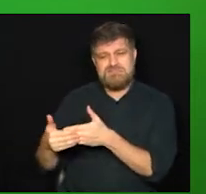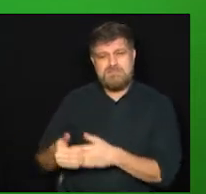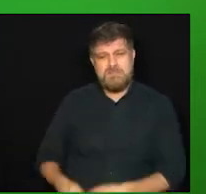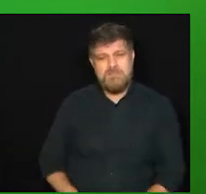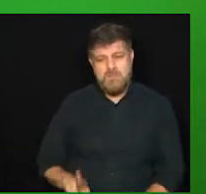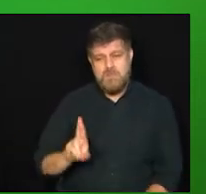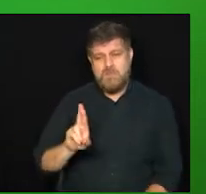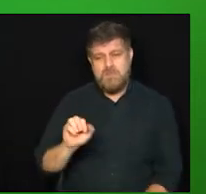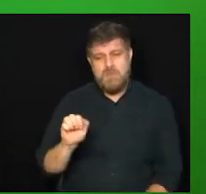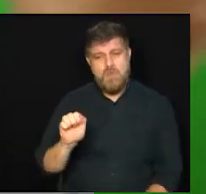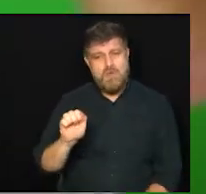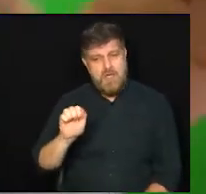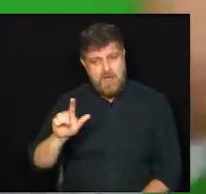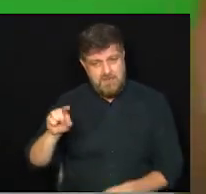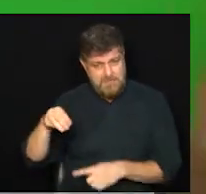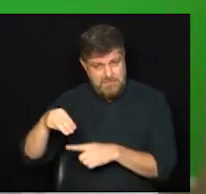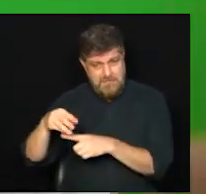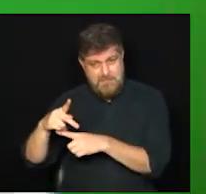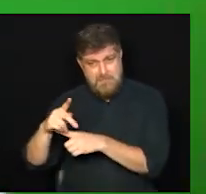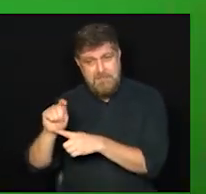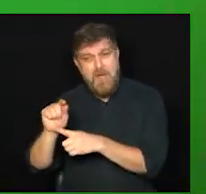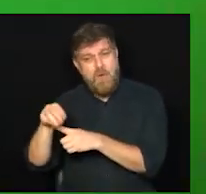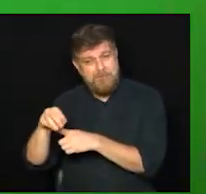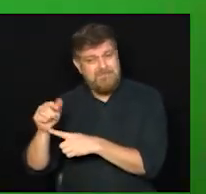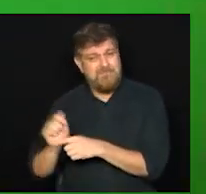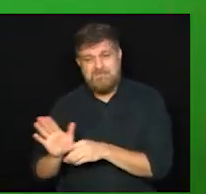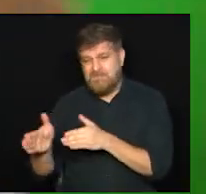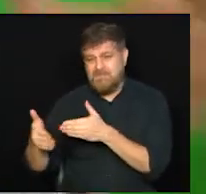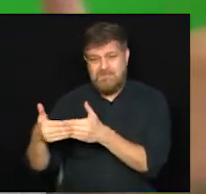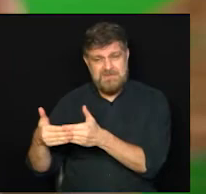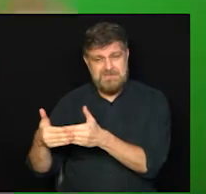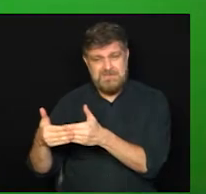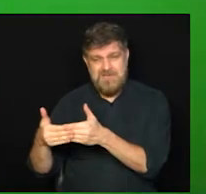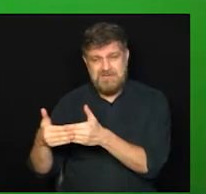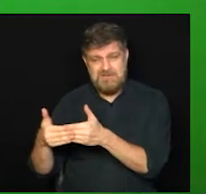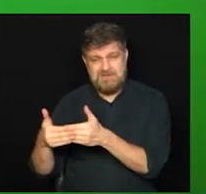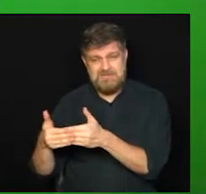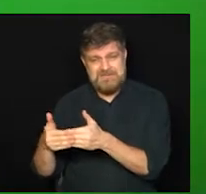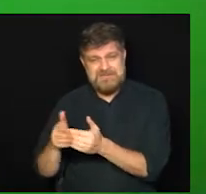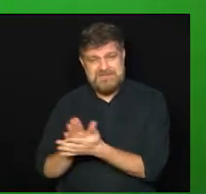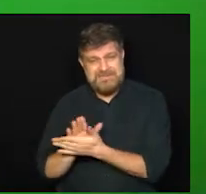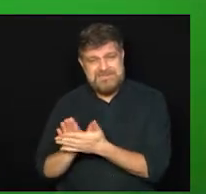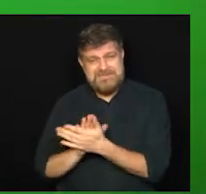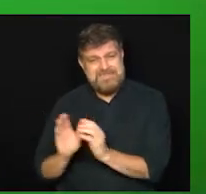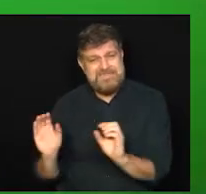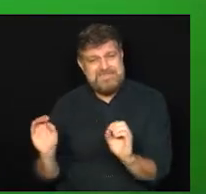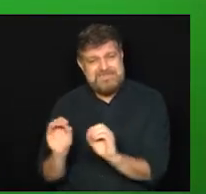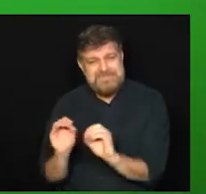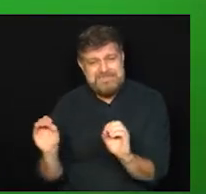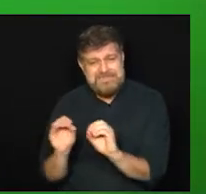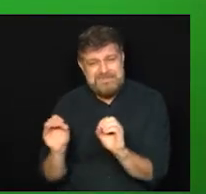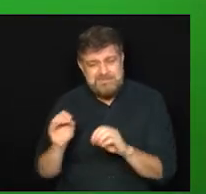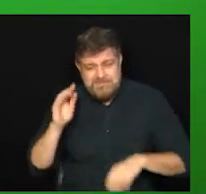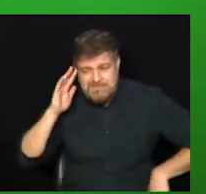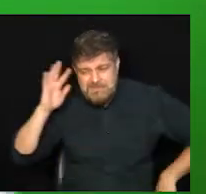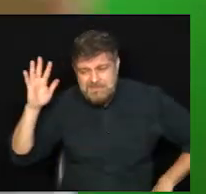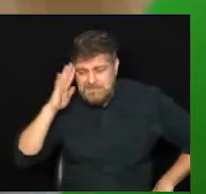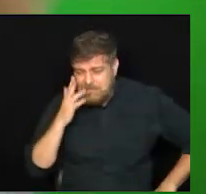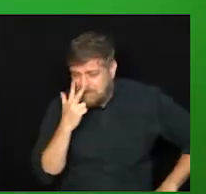exemplo, ficou aí quase 30 dias, né, Antônio? Com o hotel fechado. Você imagina isso? Que loucura, né?